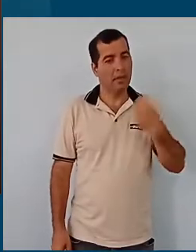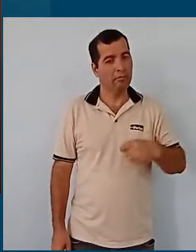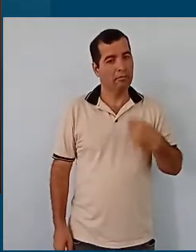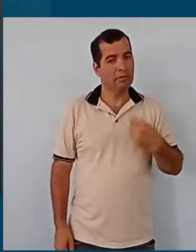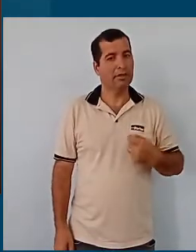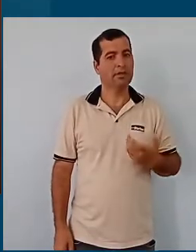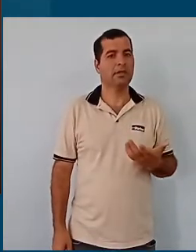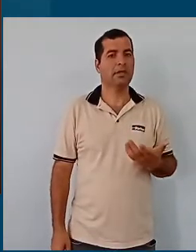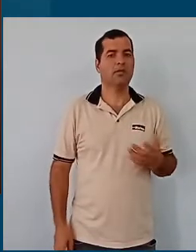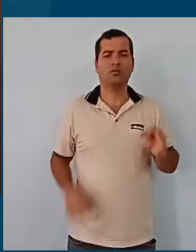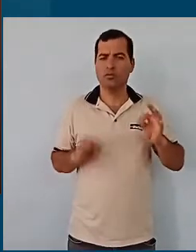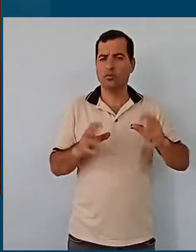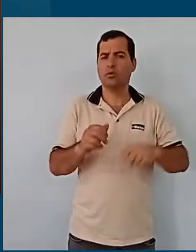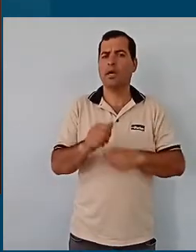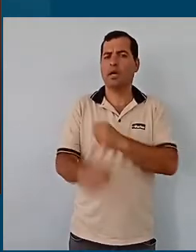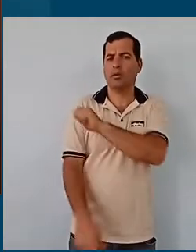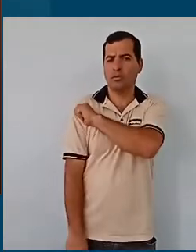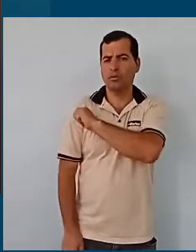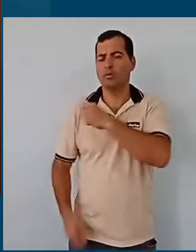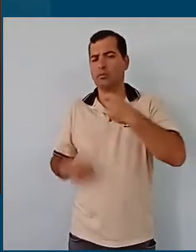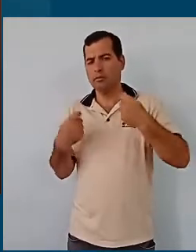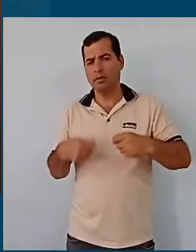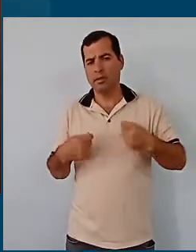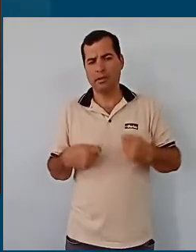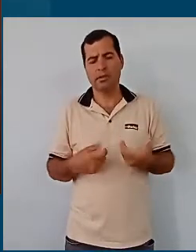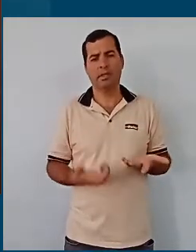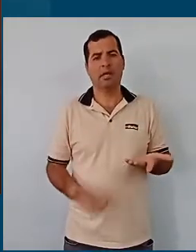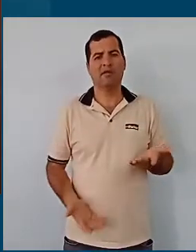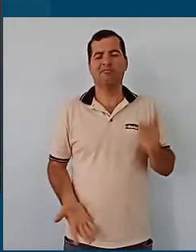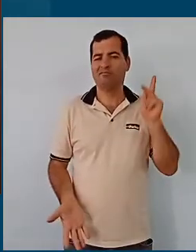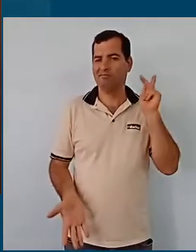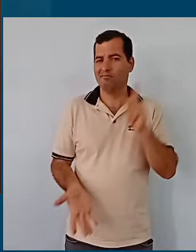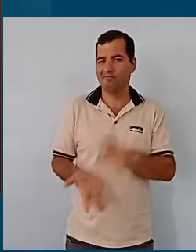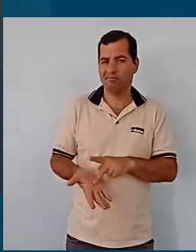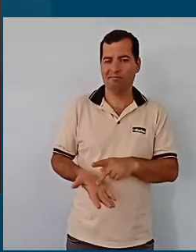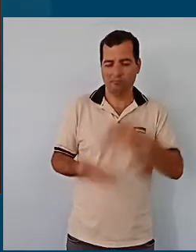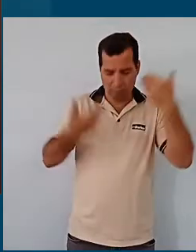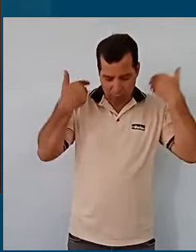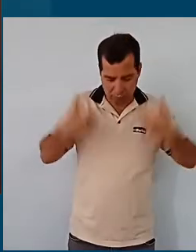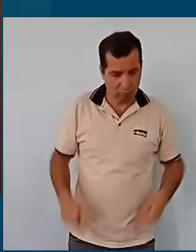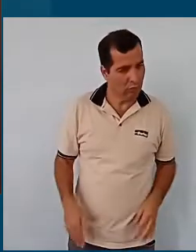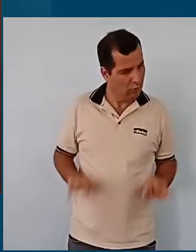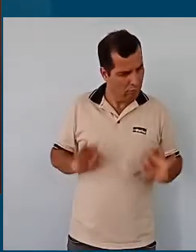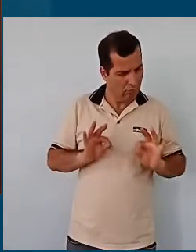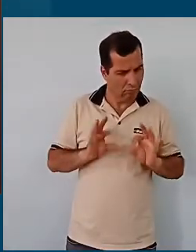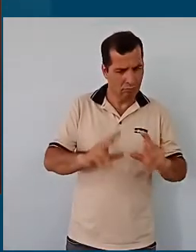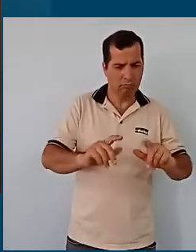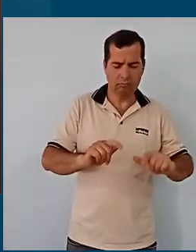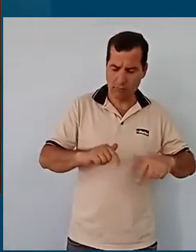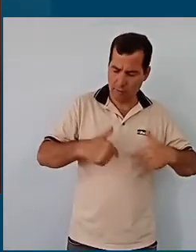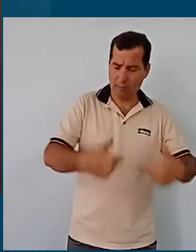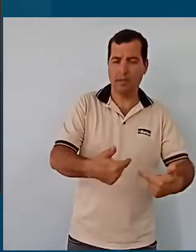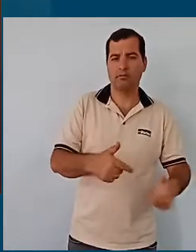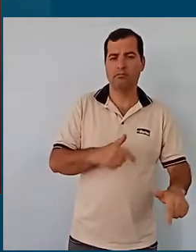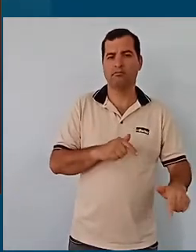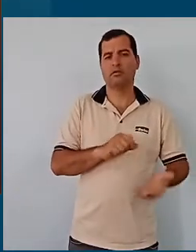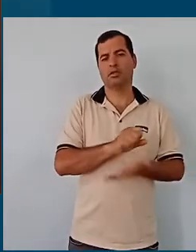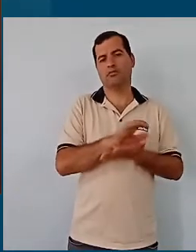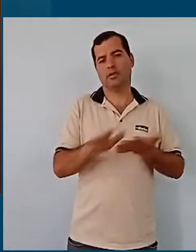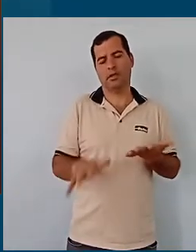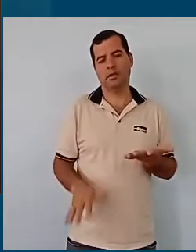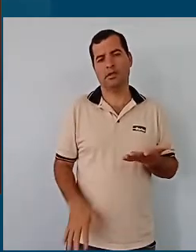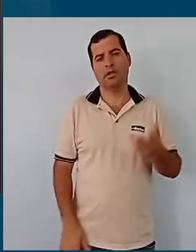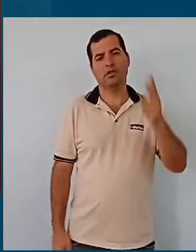criança, aluno, pessoa, precisam estar inteiros na atividade. A história da